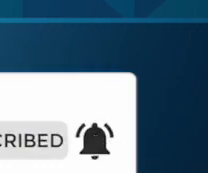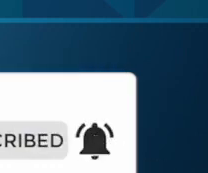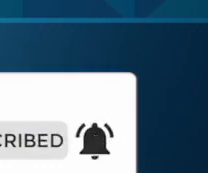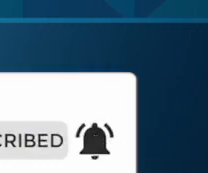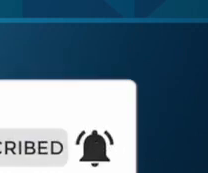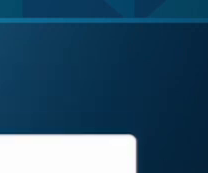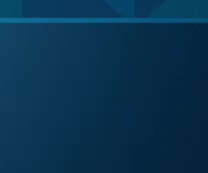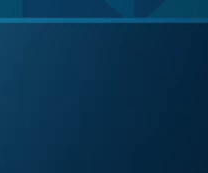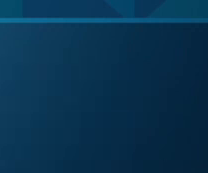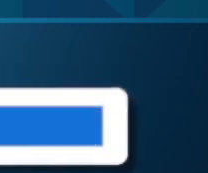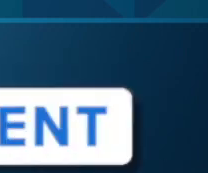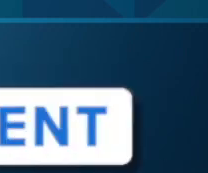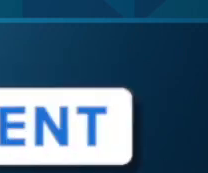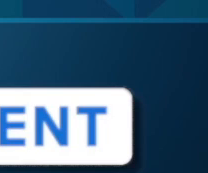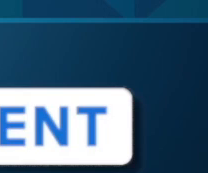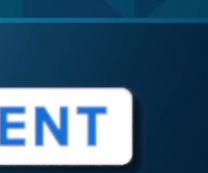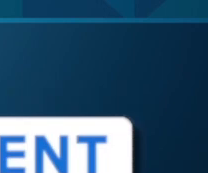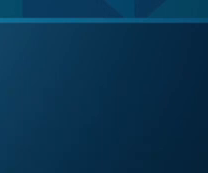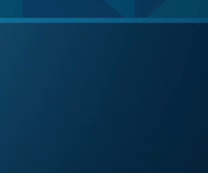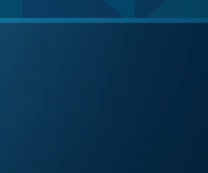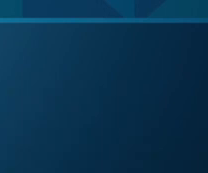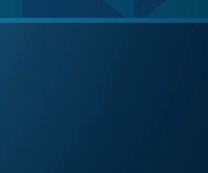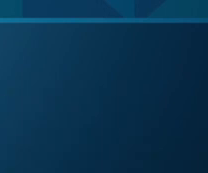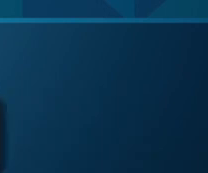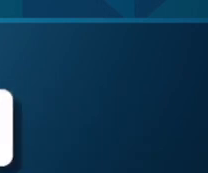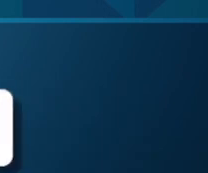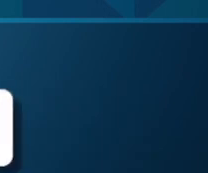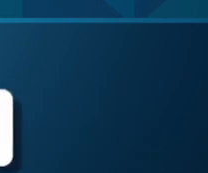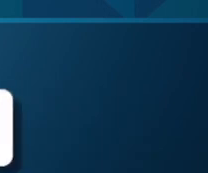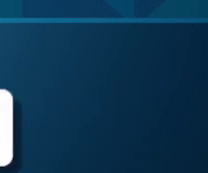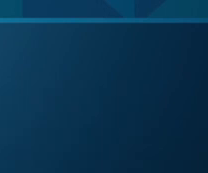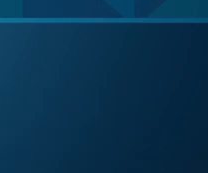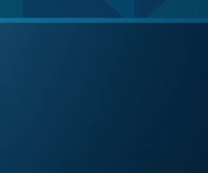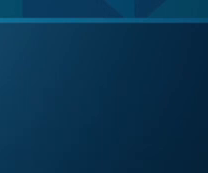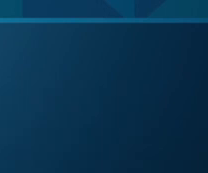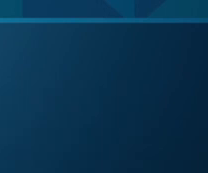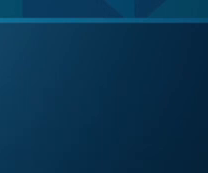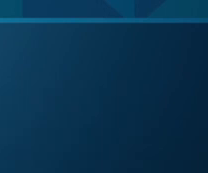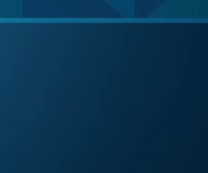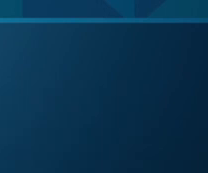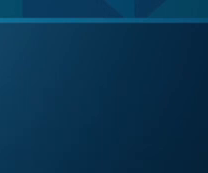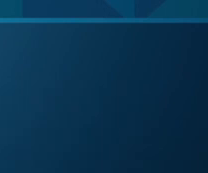botão notificação. Fo comentário no fahetutang ba media social siraseluk.